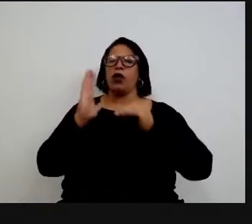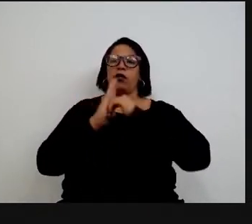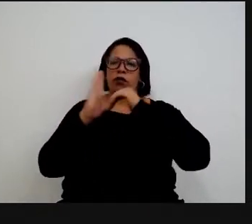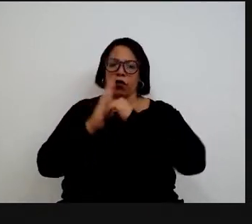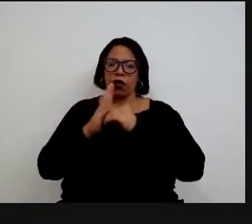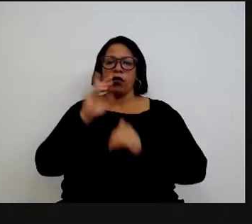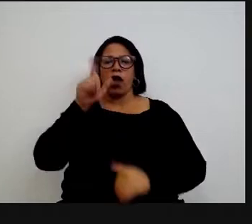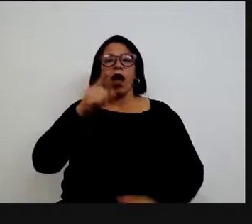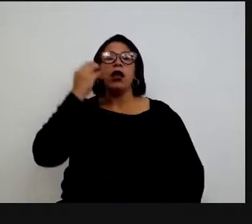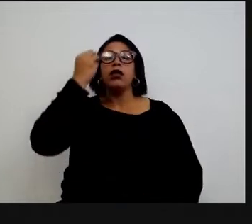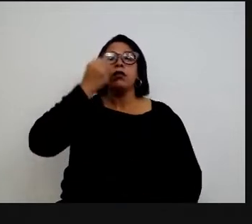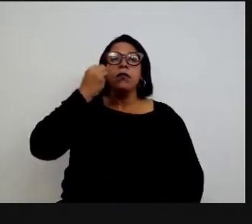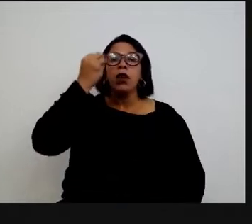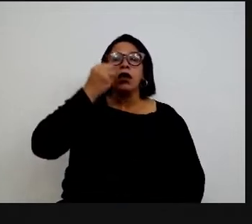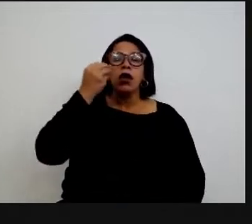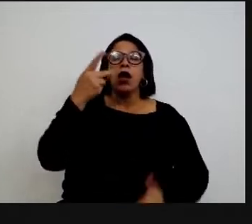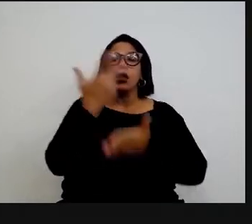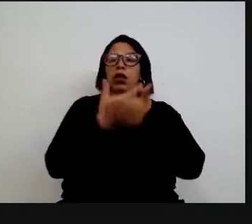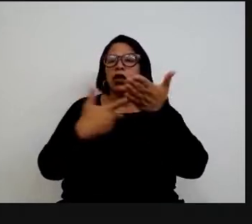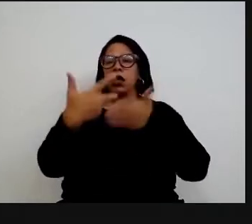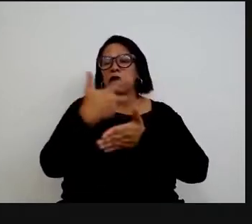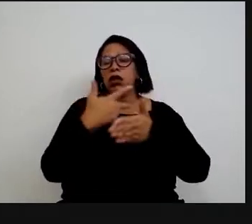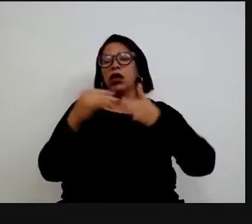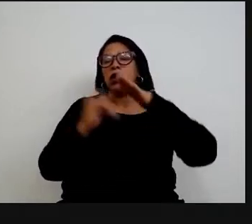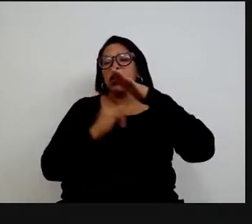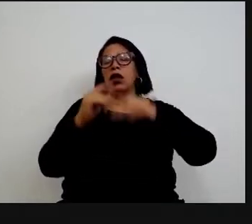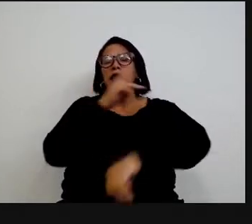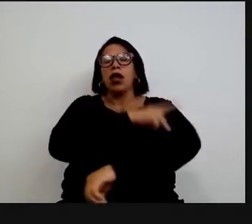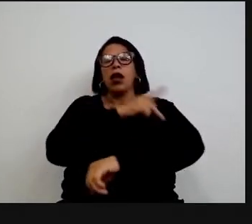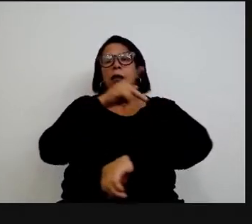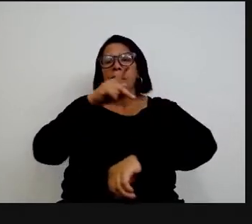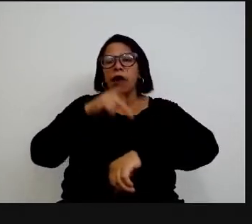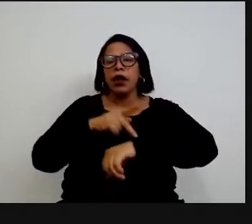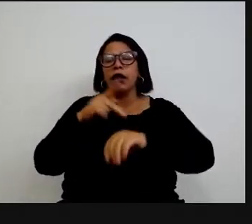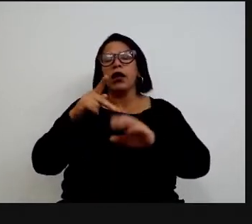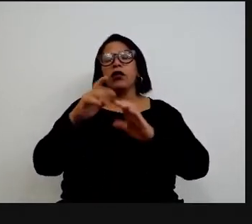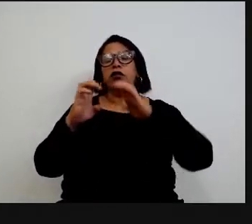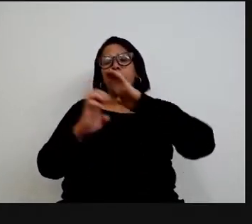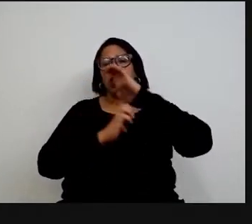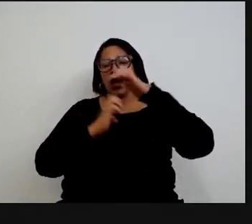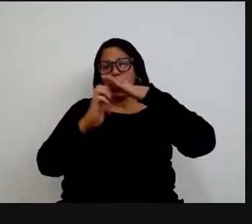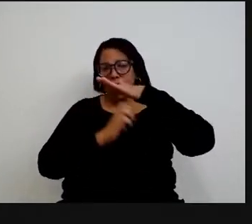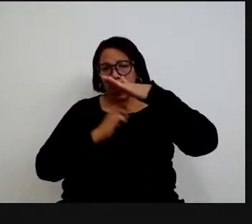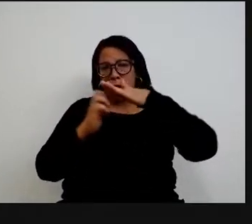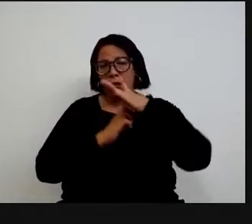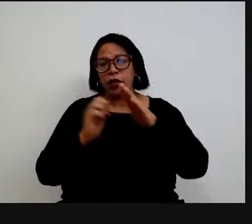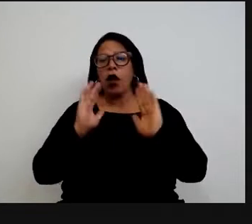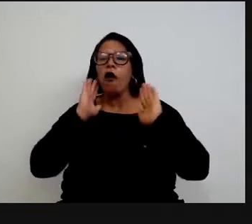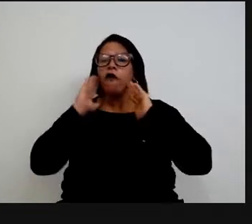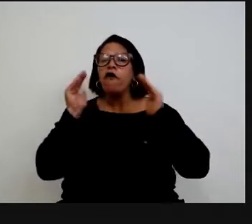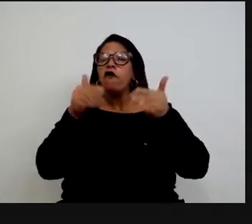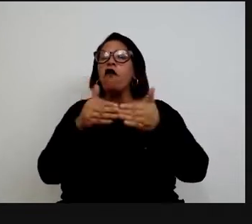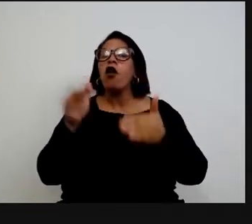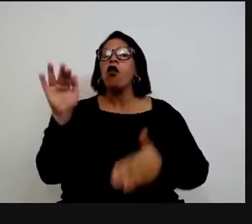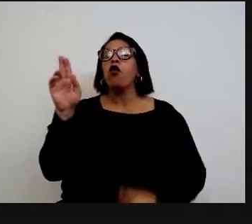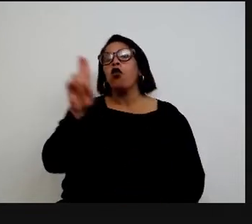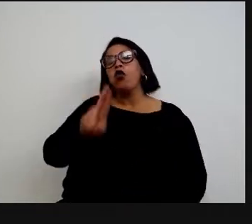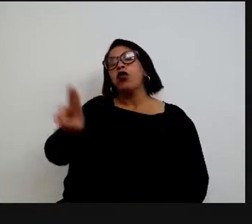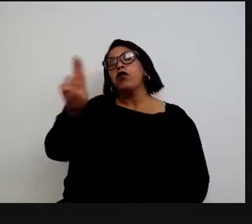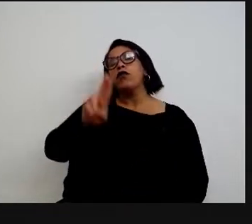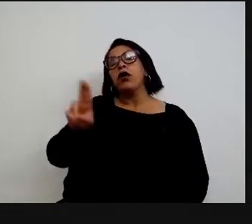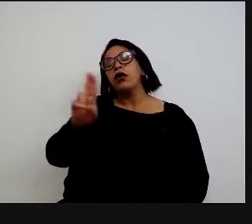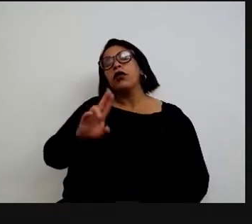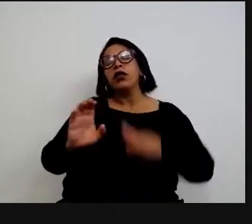Ele é especialista em desenho instrucional e em pedagogia empresarial, com foco em universidade corporativa.